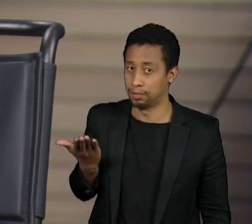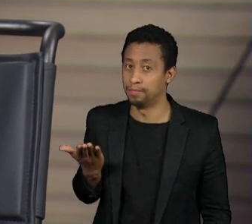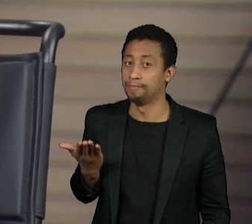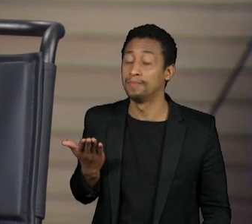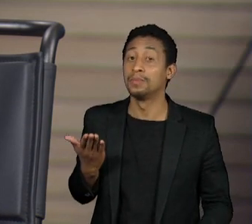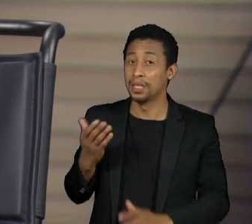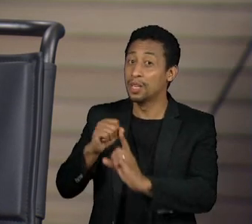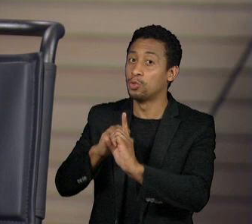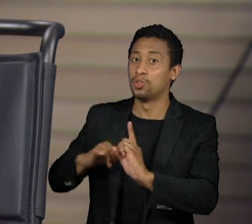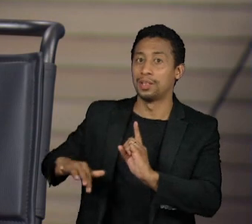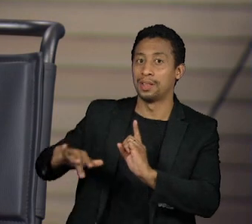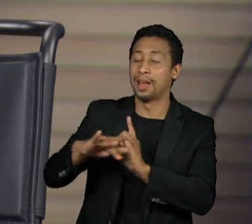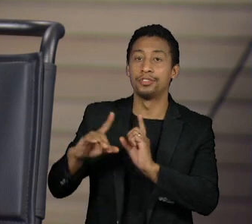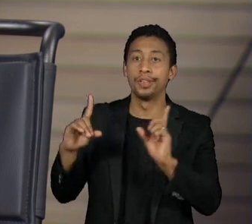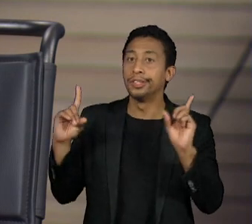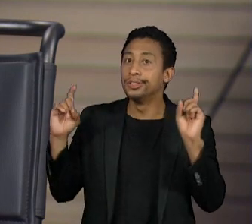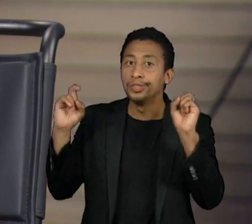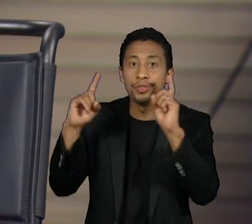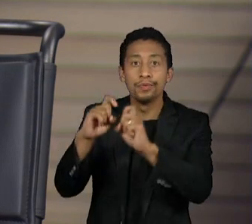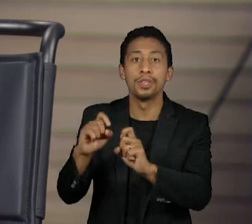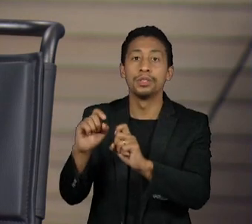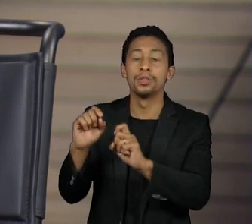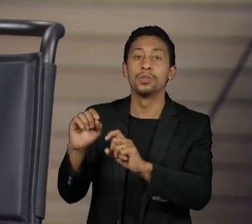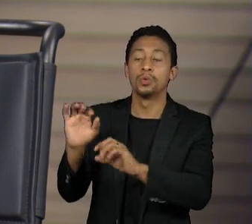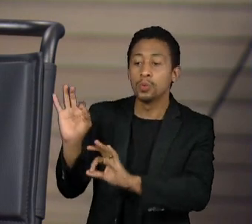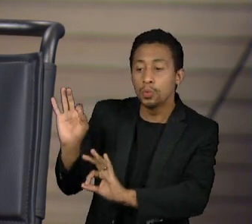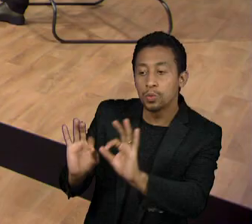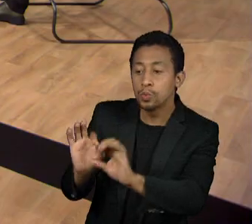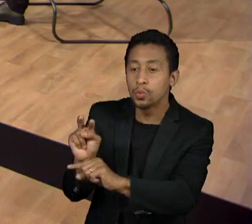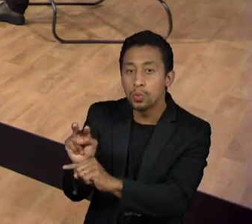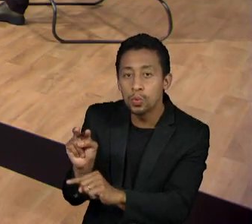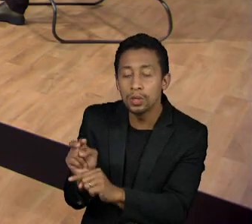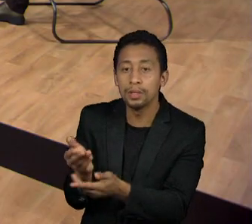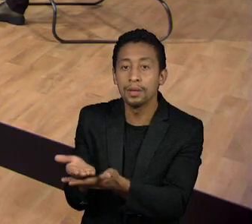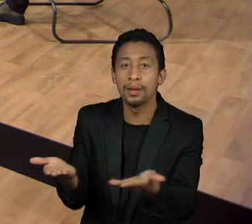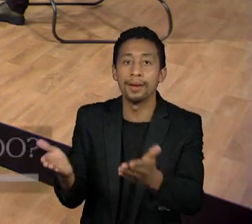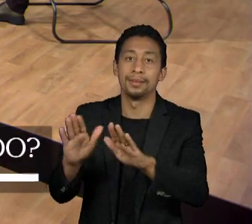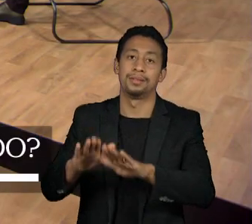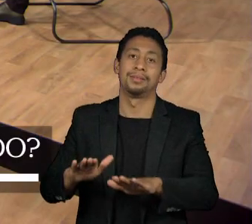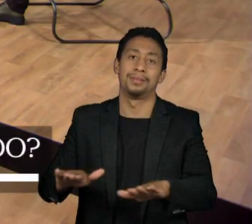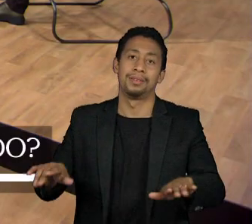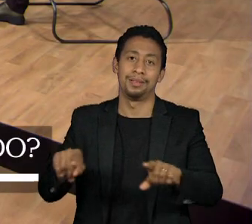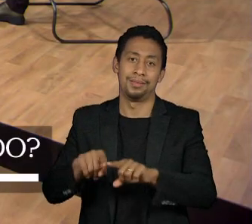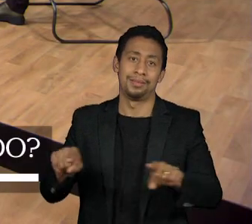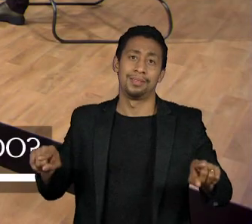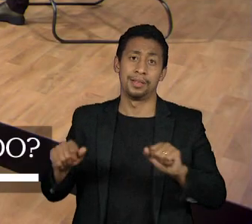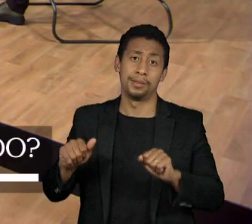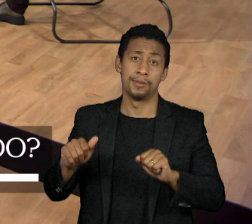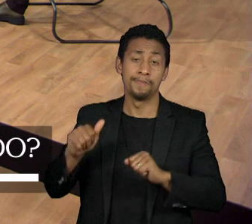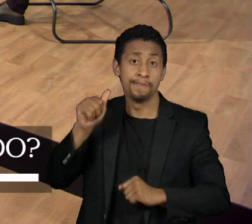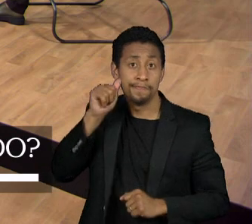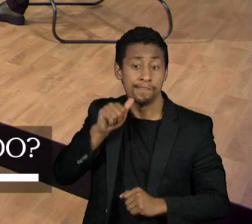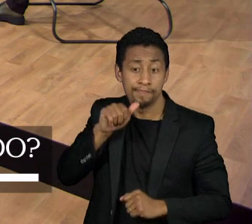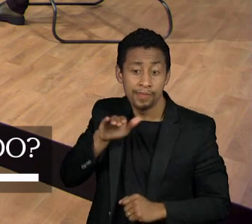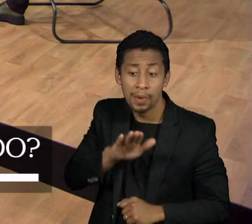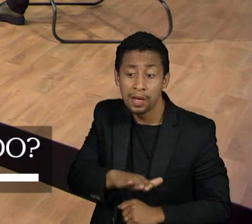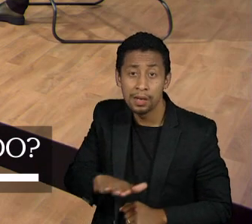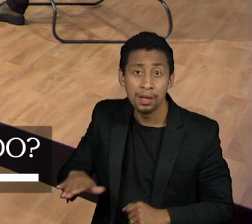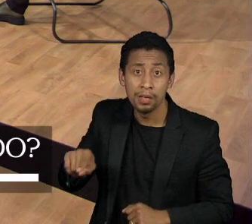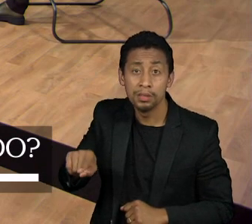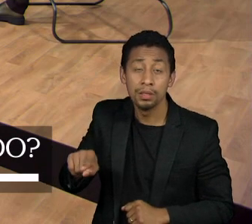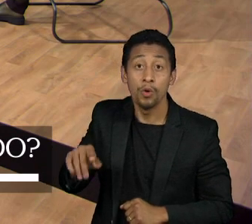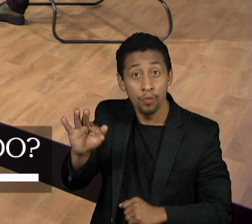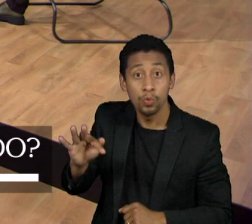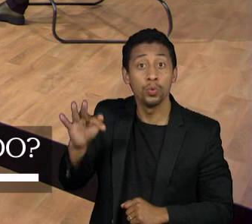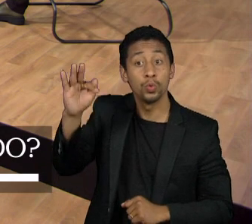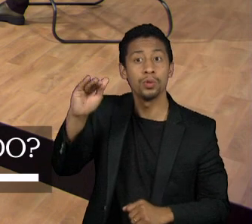muita dificuldade de reconhecer as crianças como seres humanos. E as meninas também são as mulheres no começo da sua vida. E a gente é uma